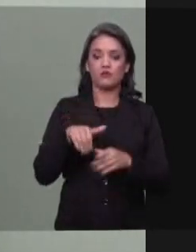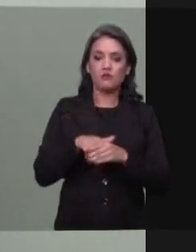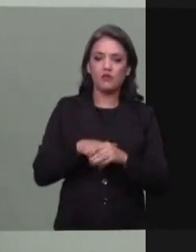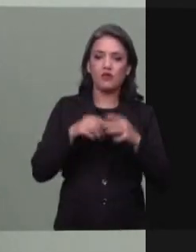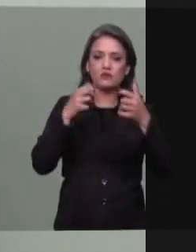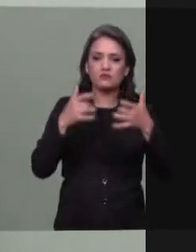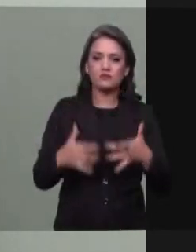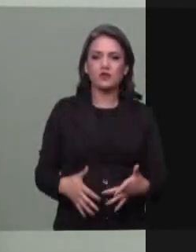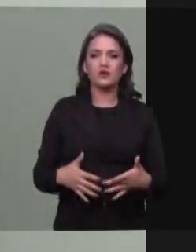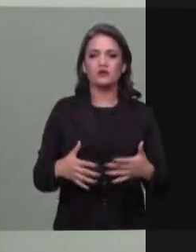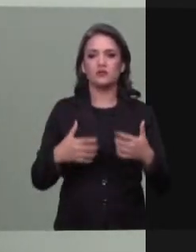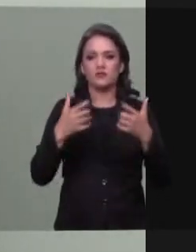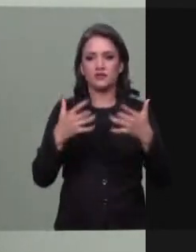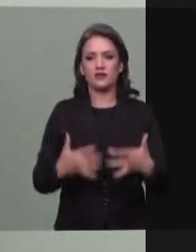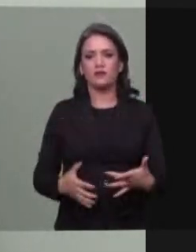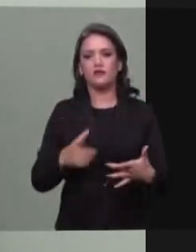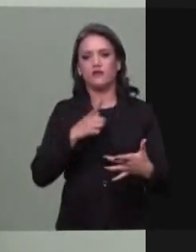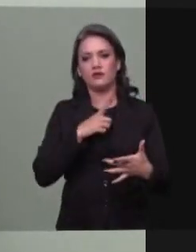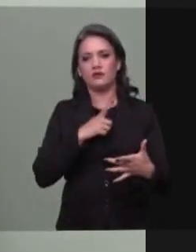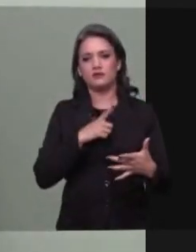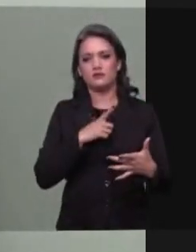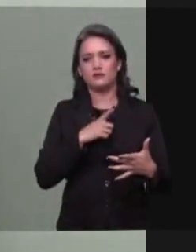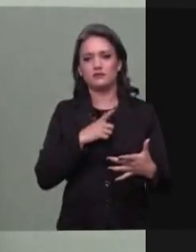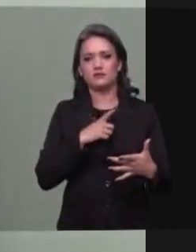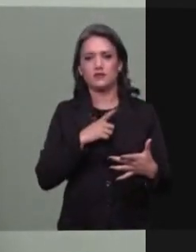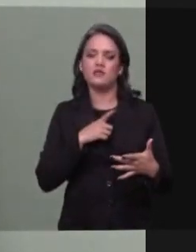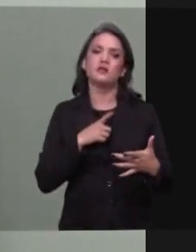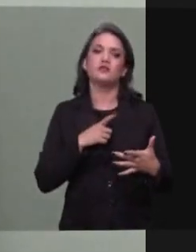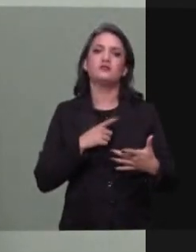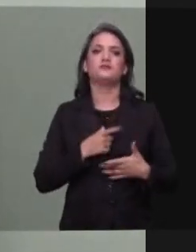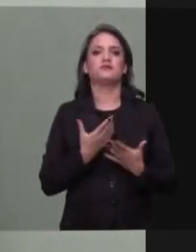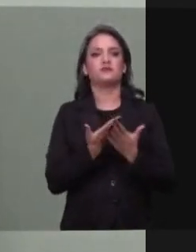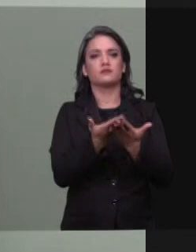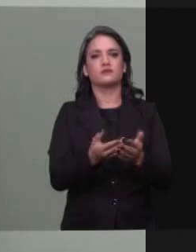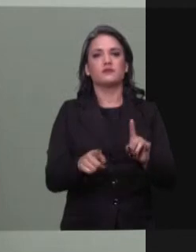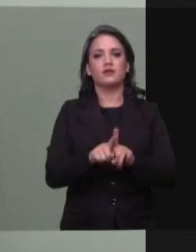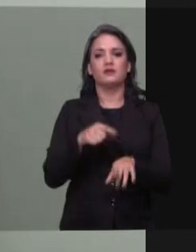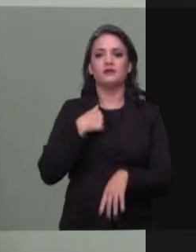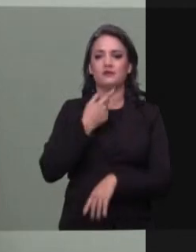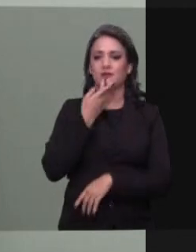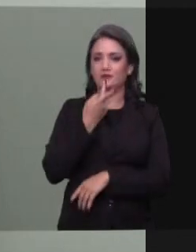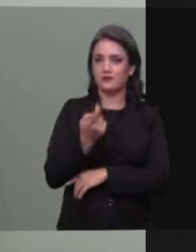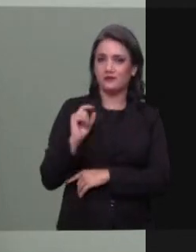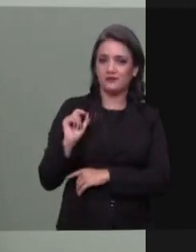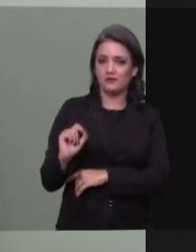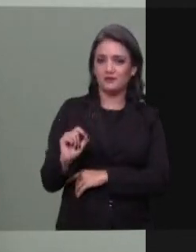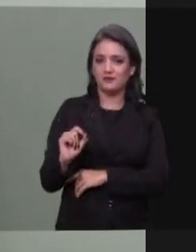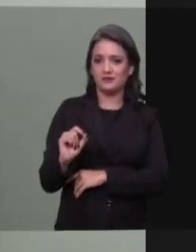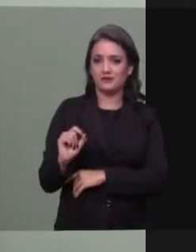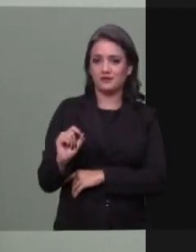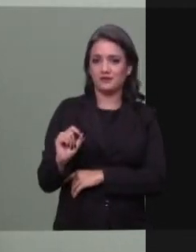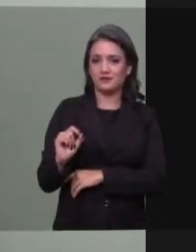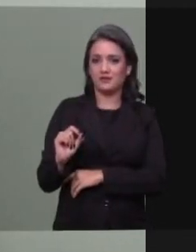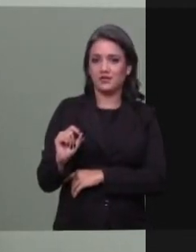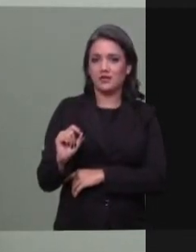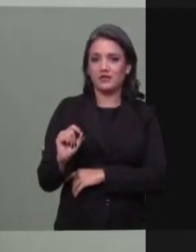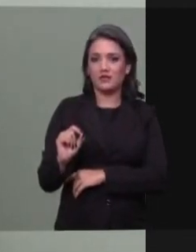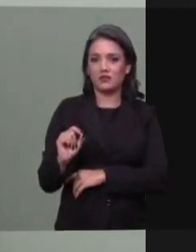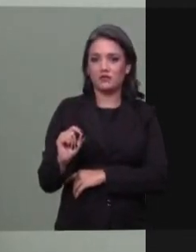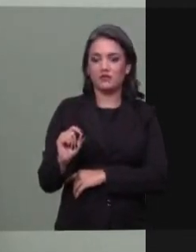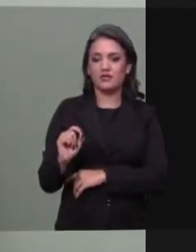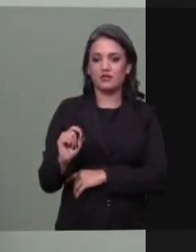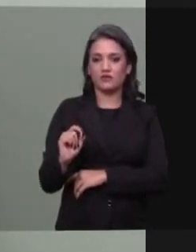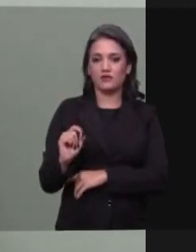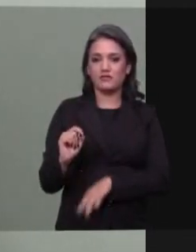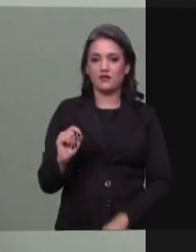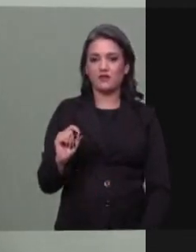escrito, senhora presidente, rapidamente também fazer uma referência, como já fizeram alguns dos colegas, a